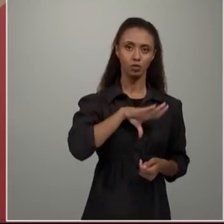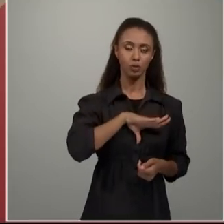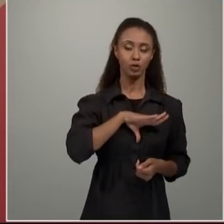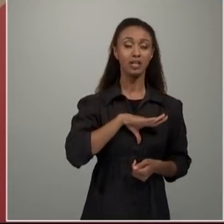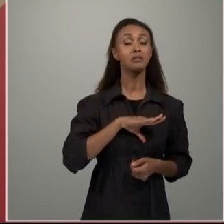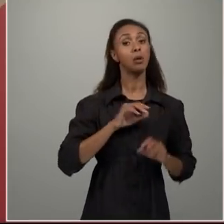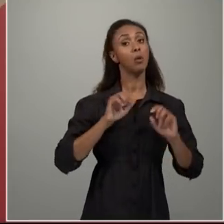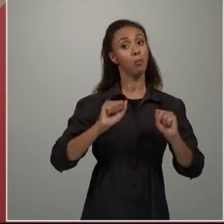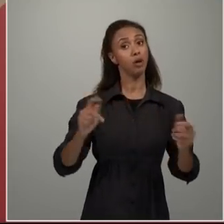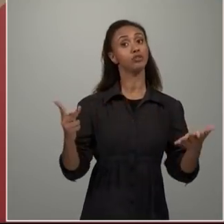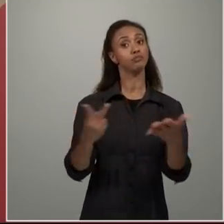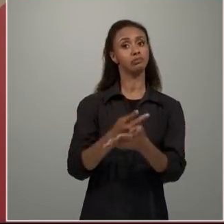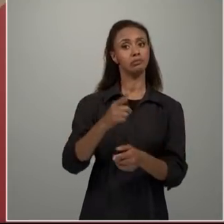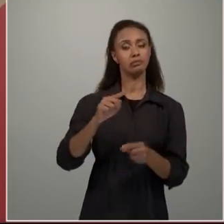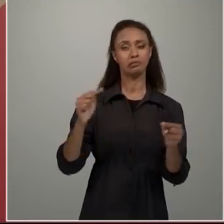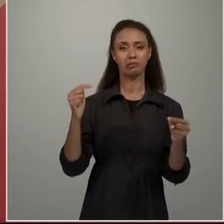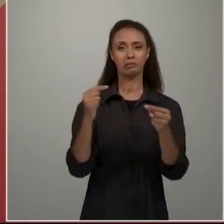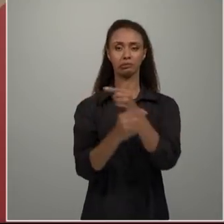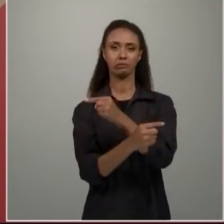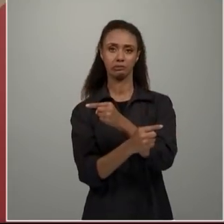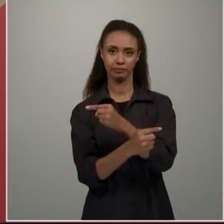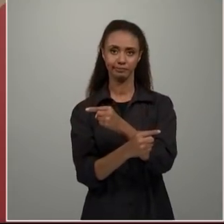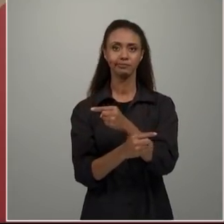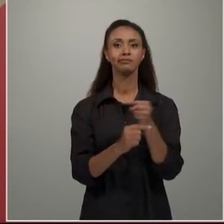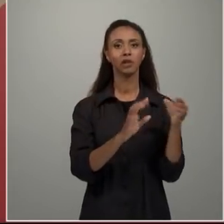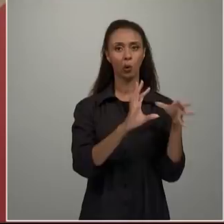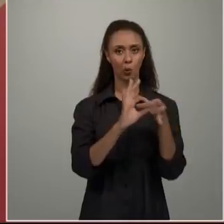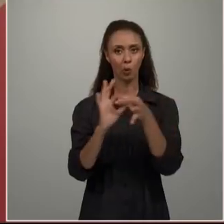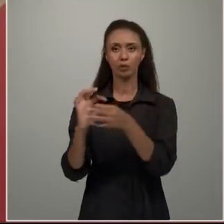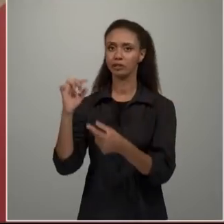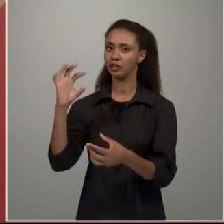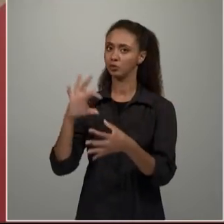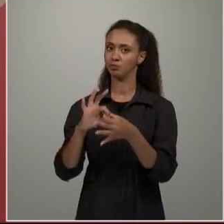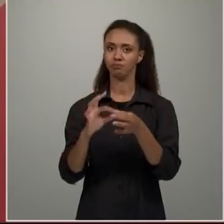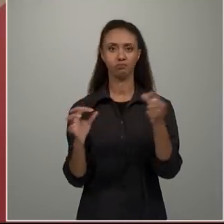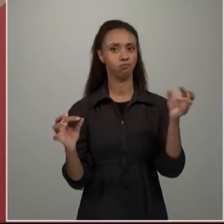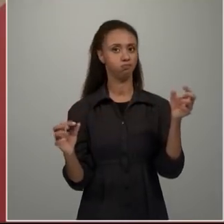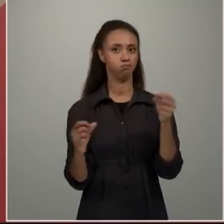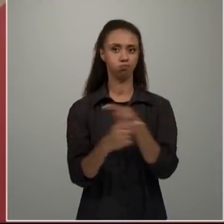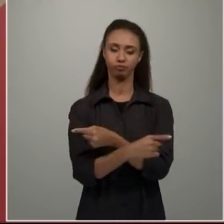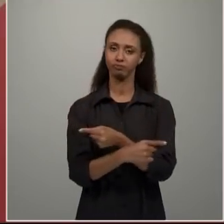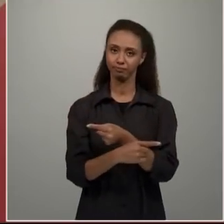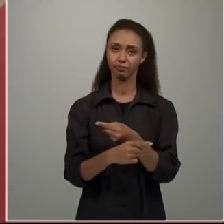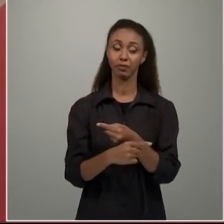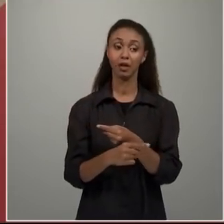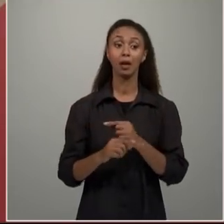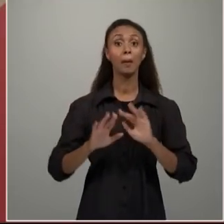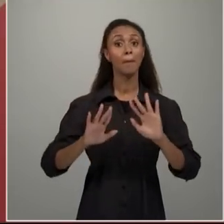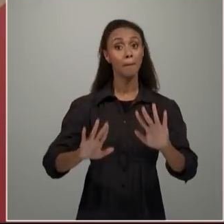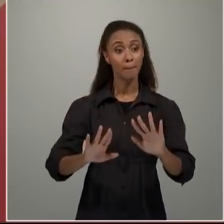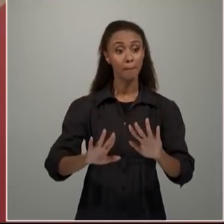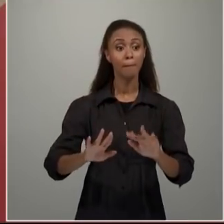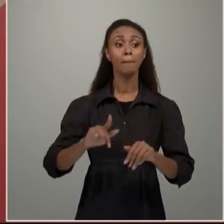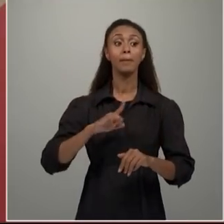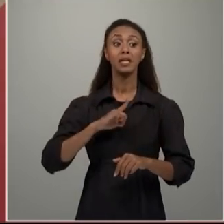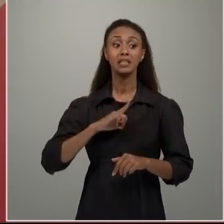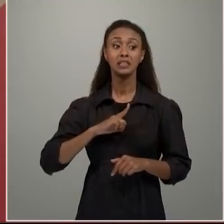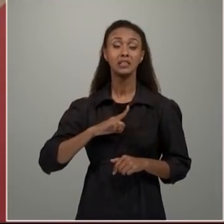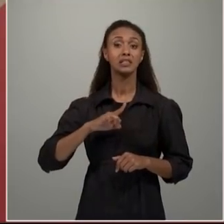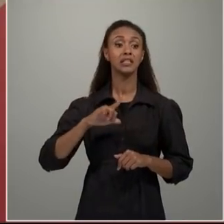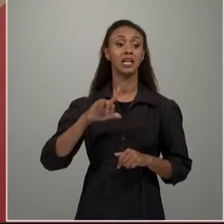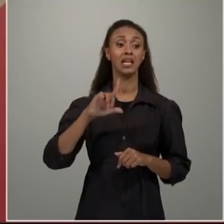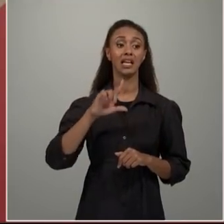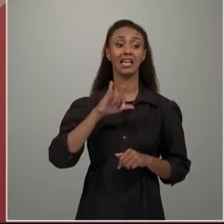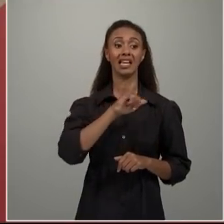discrepâncias de de contexto tá só que hoje a inteligência artificial está muito é mas vamos assim